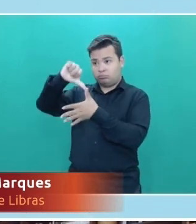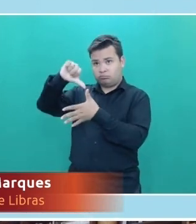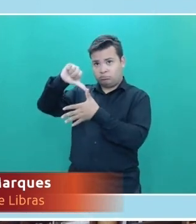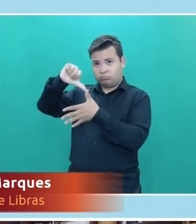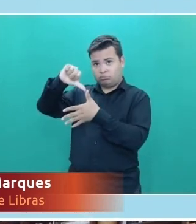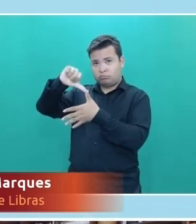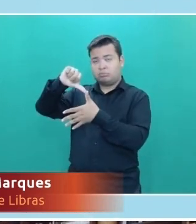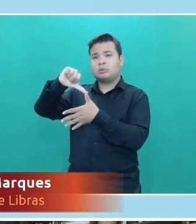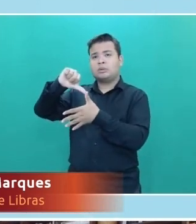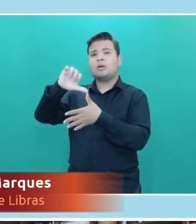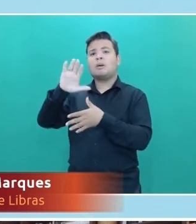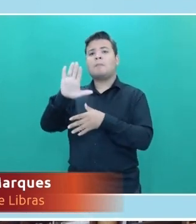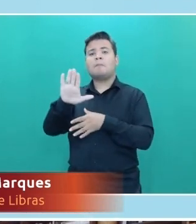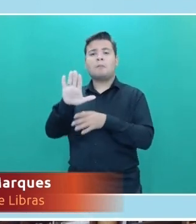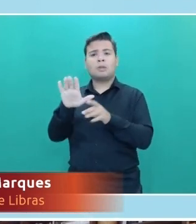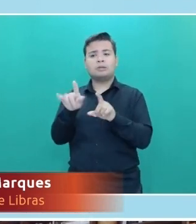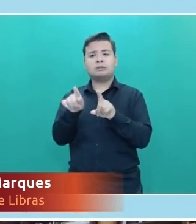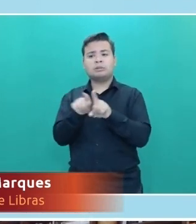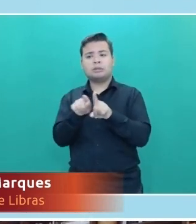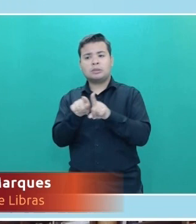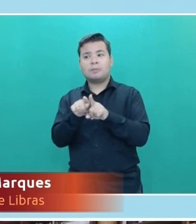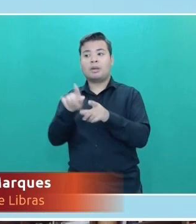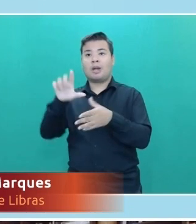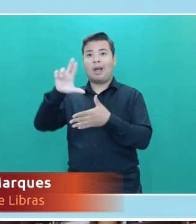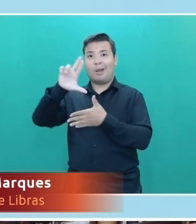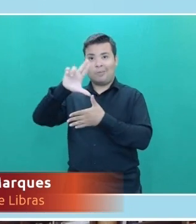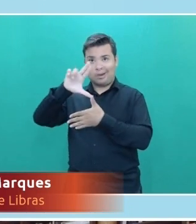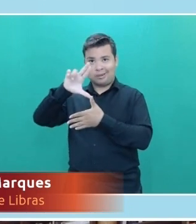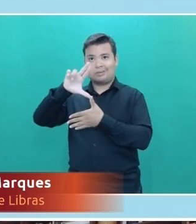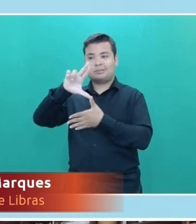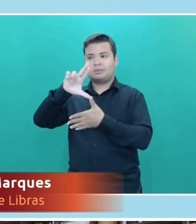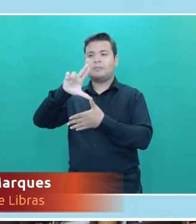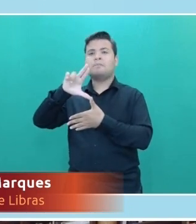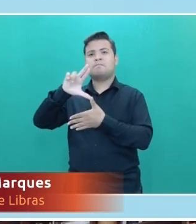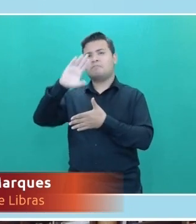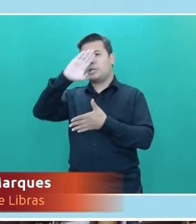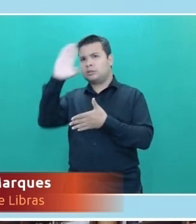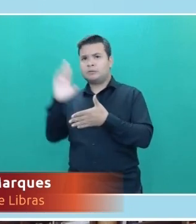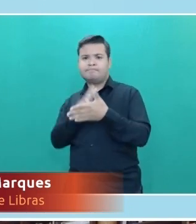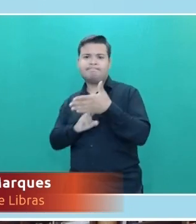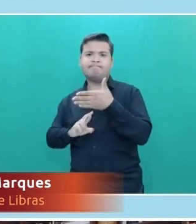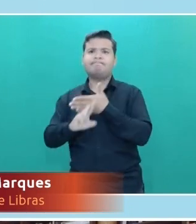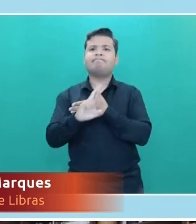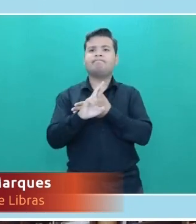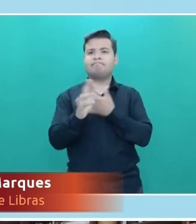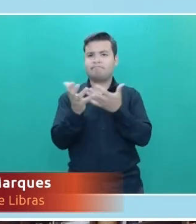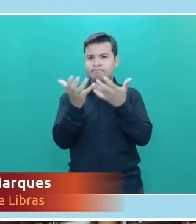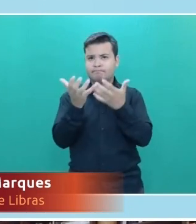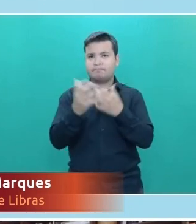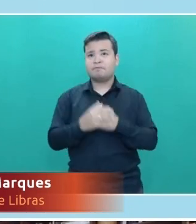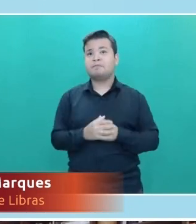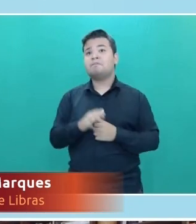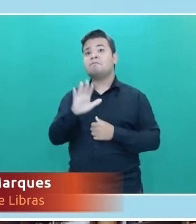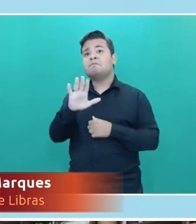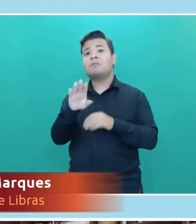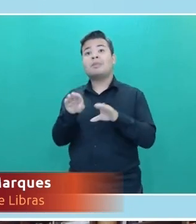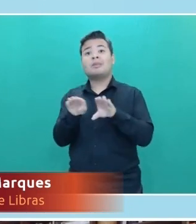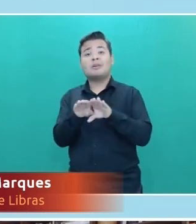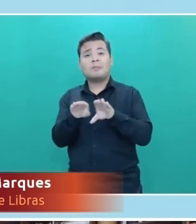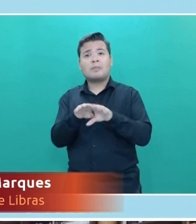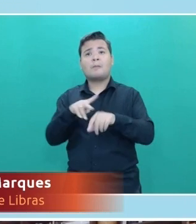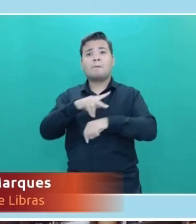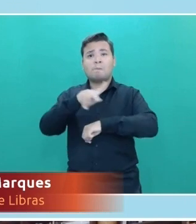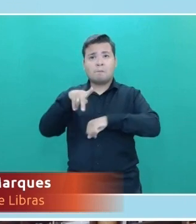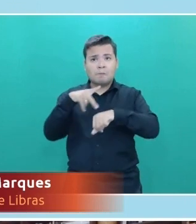países também da América Latina, mas também em países onde esse